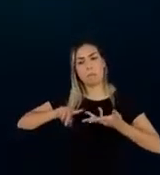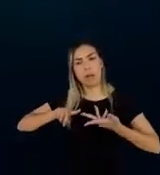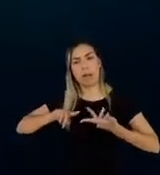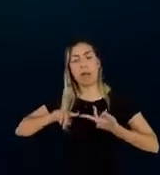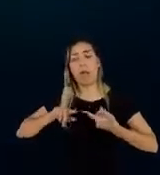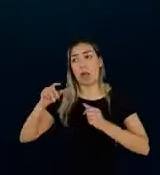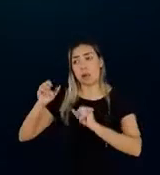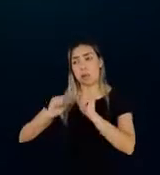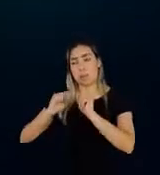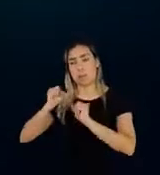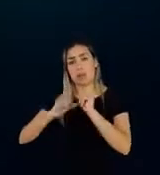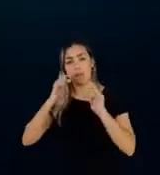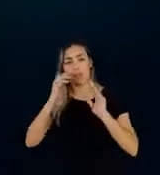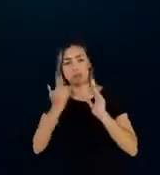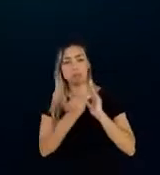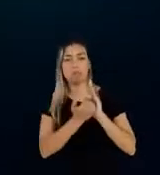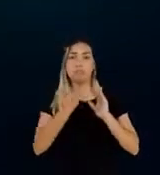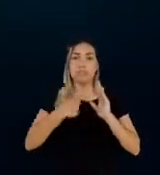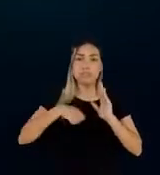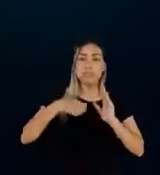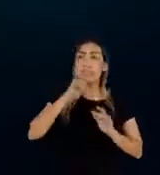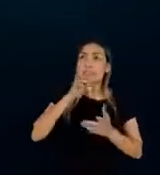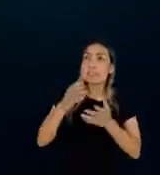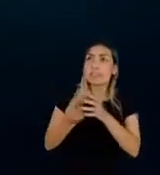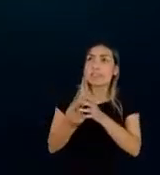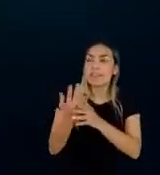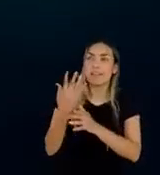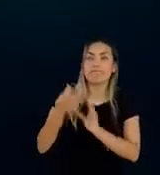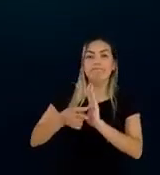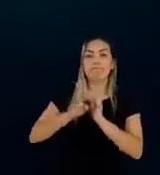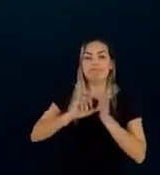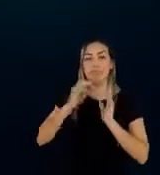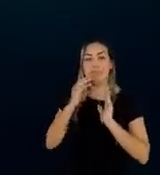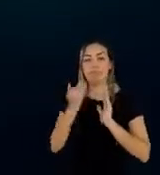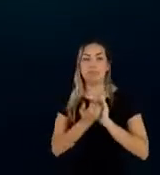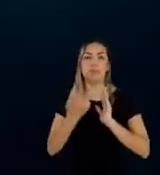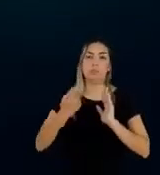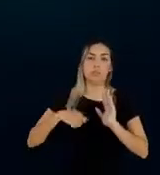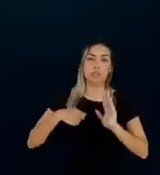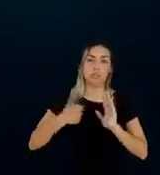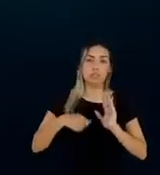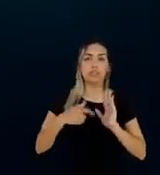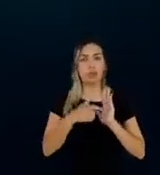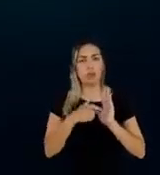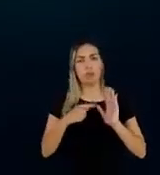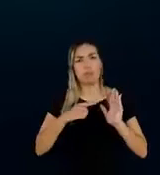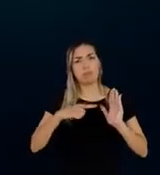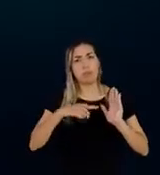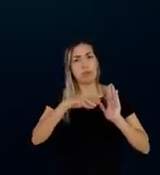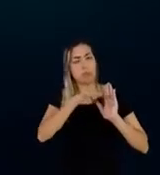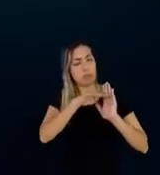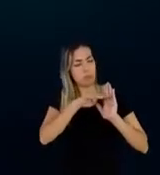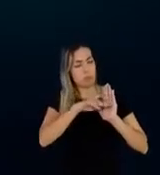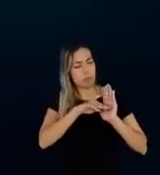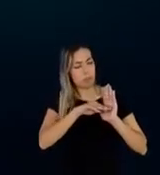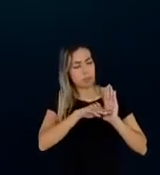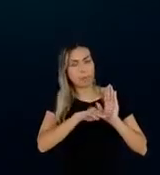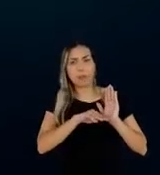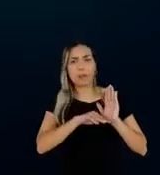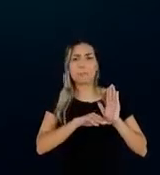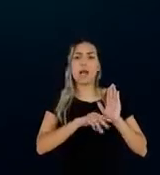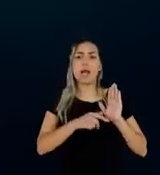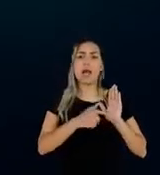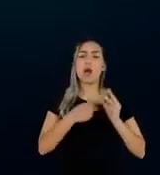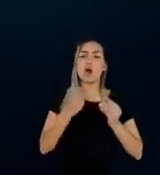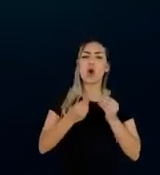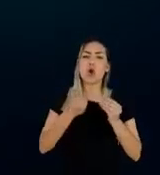empresas na implementação do programa. E ele já tem essa estrutura de módulos, ela